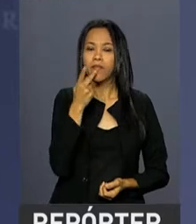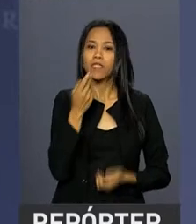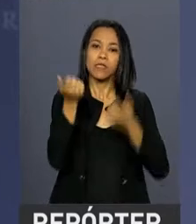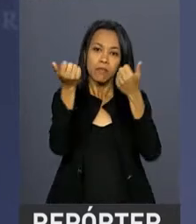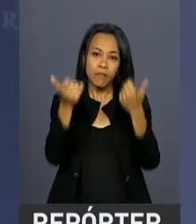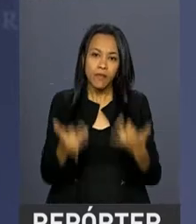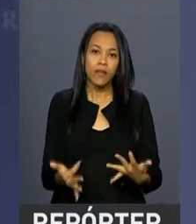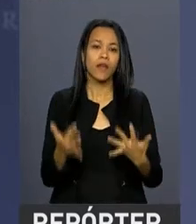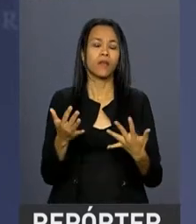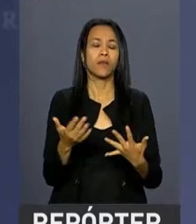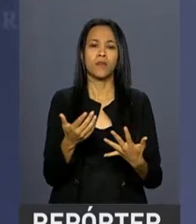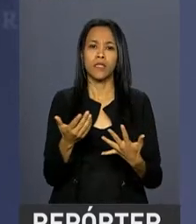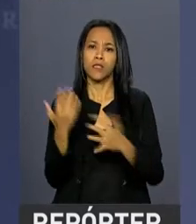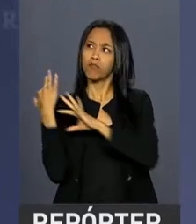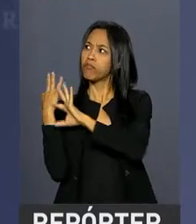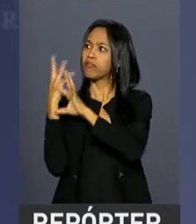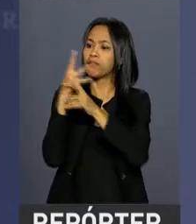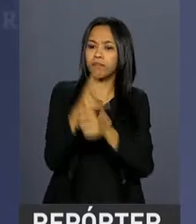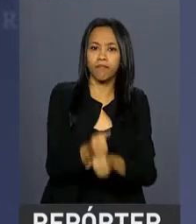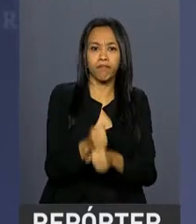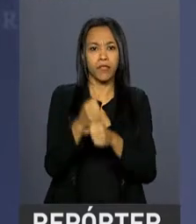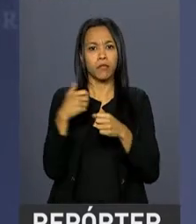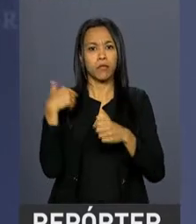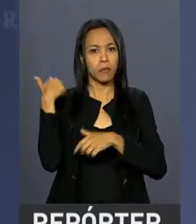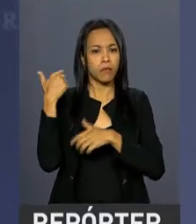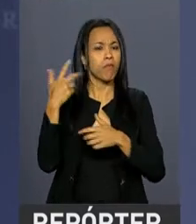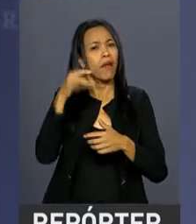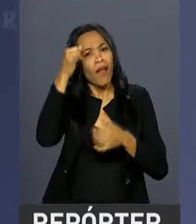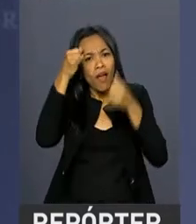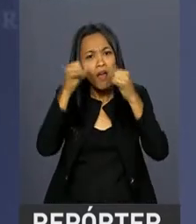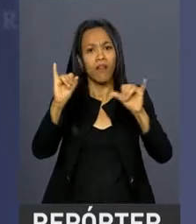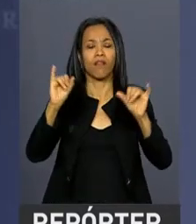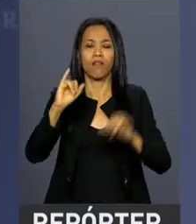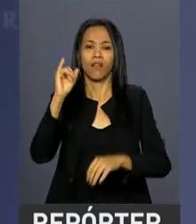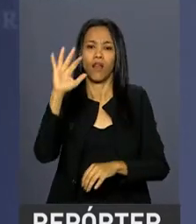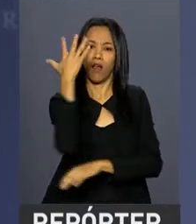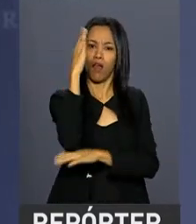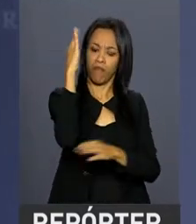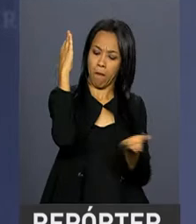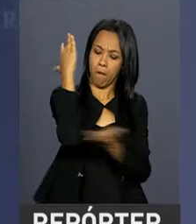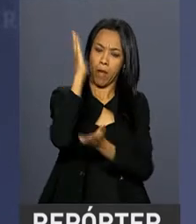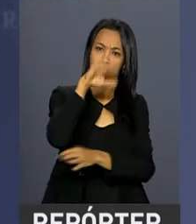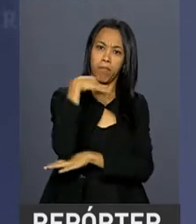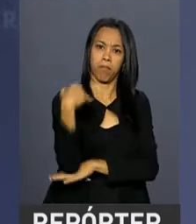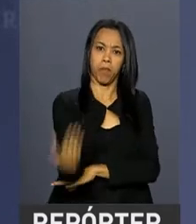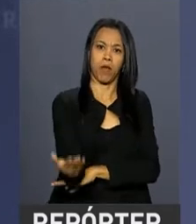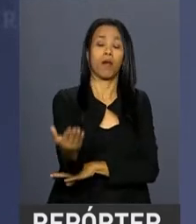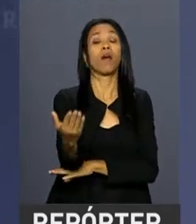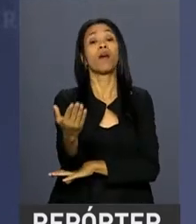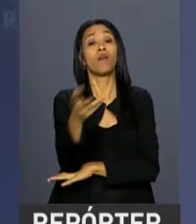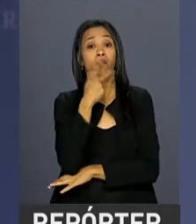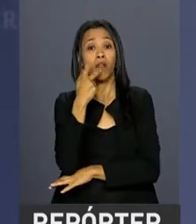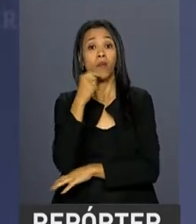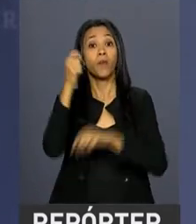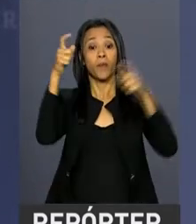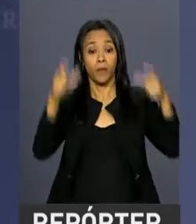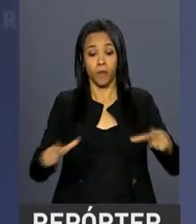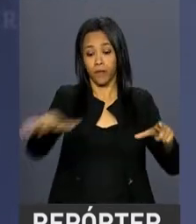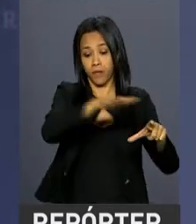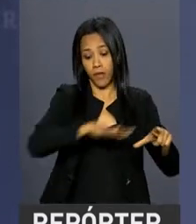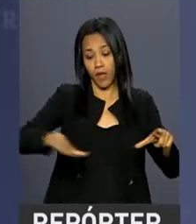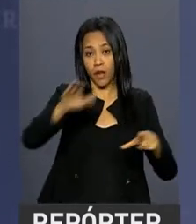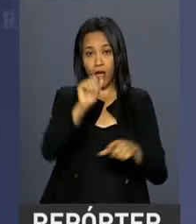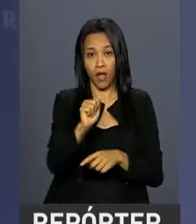feito nesses últimos tempos para evitar o desmatamento. Ressaltei até que na região amazônica,